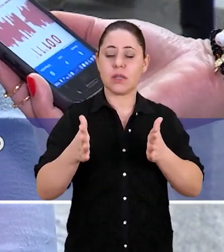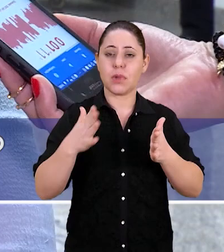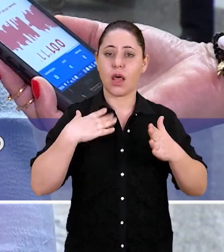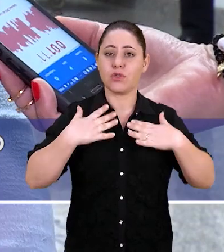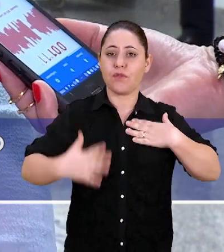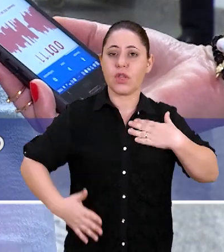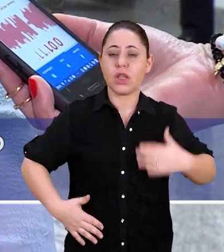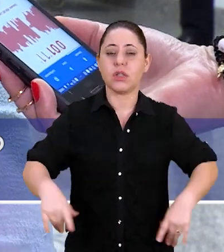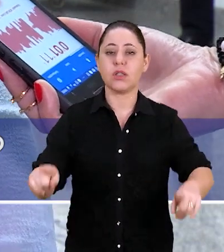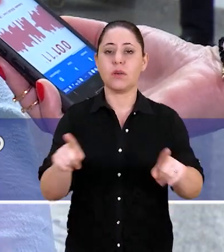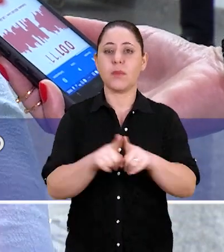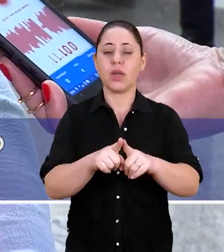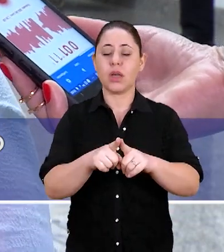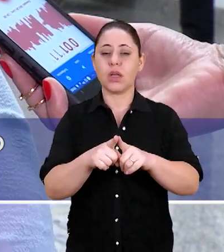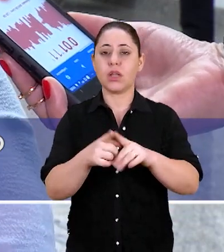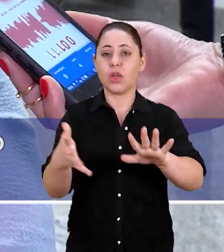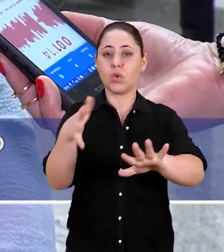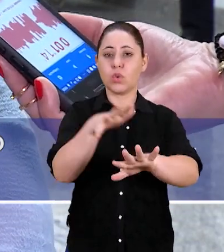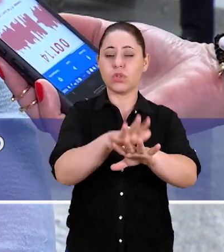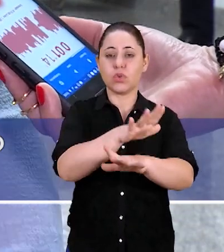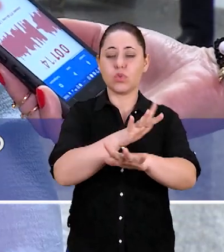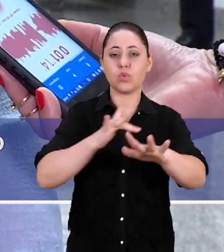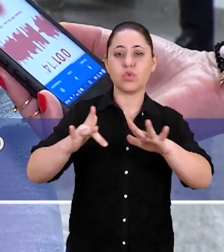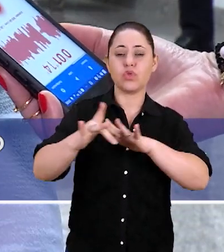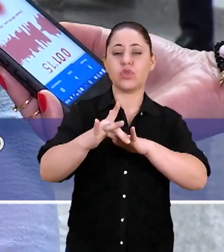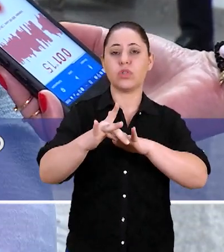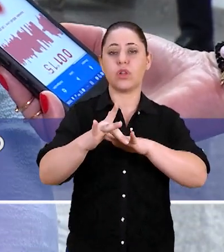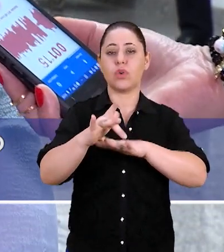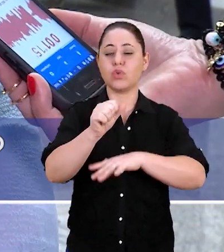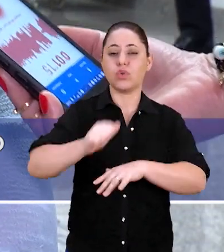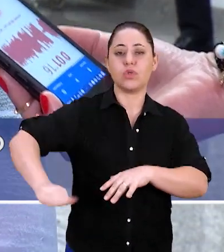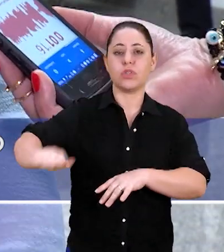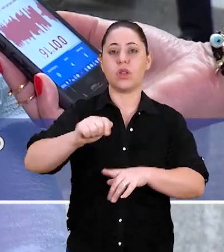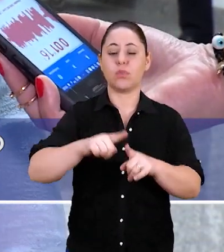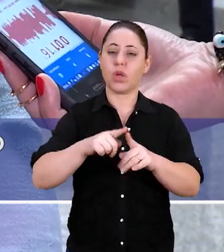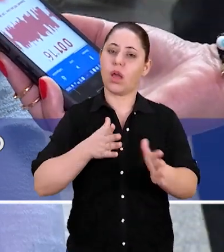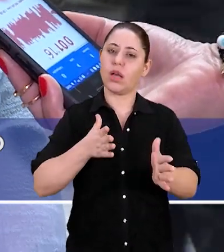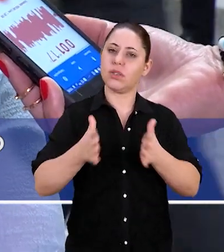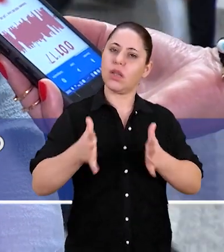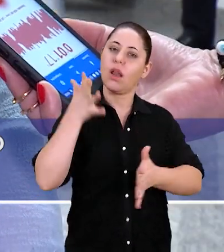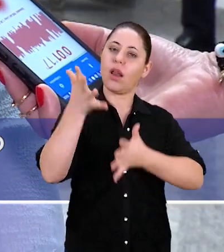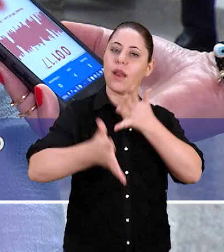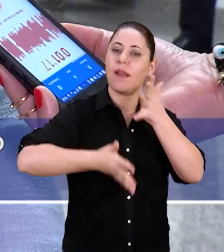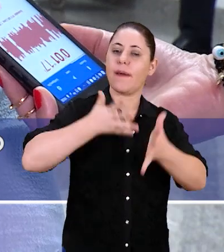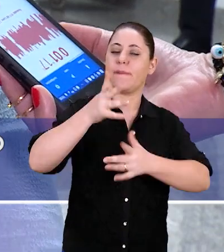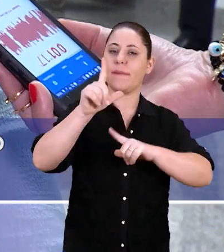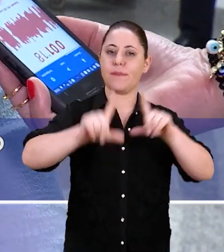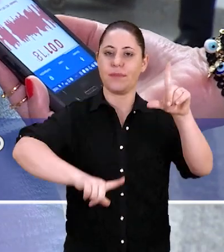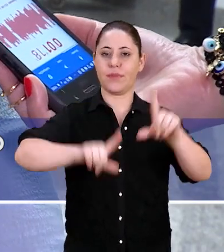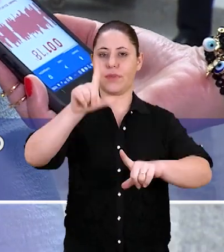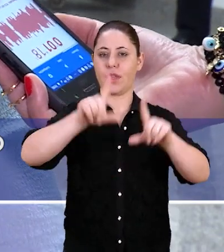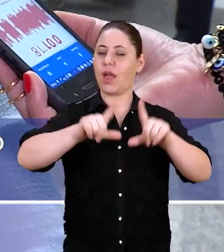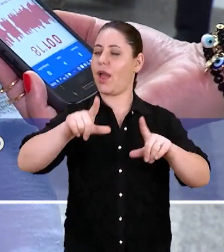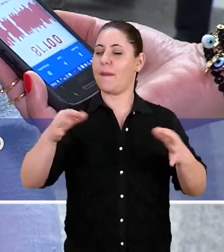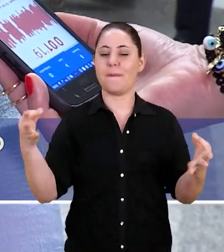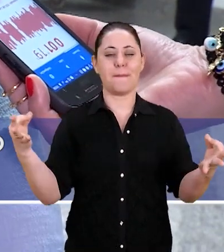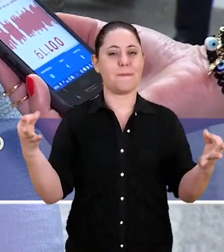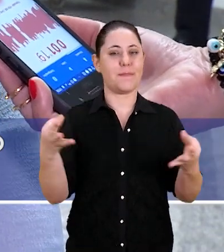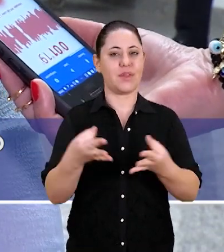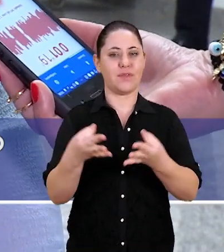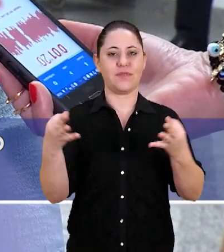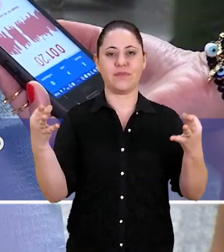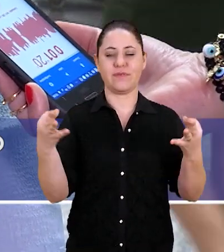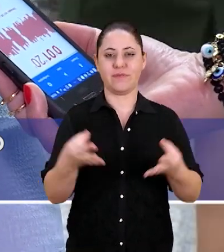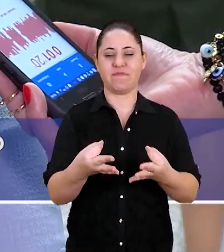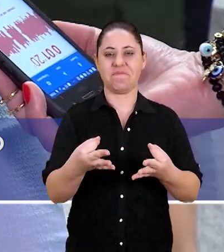na questão da acessibilidade física quanto da inclusão social e digital, porque você ter acesso a libras